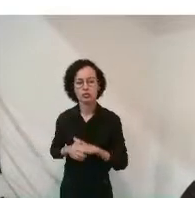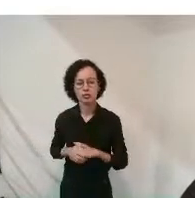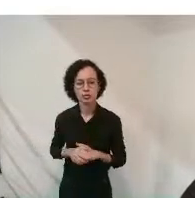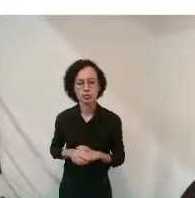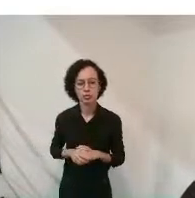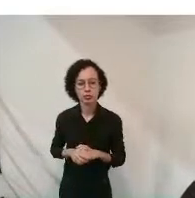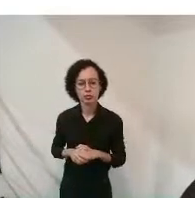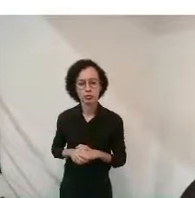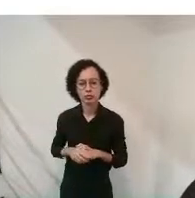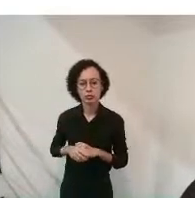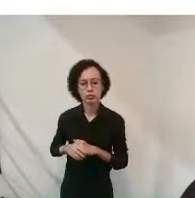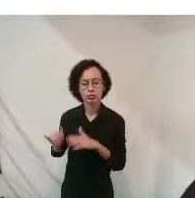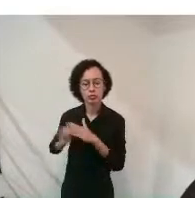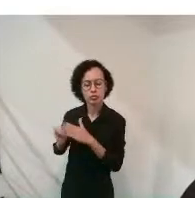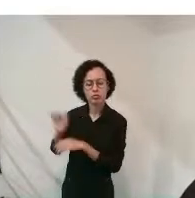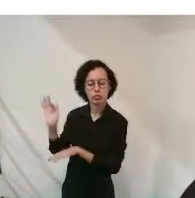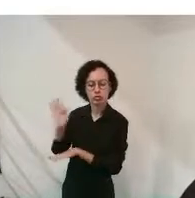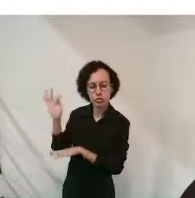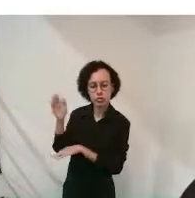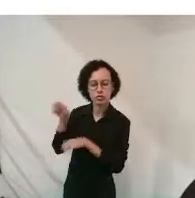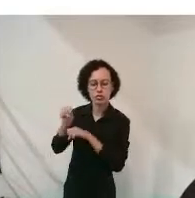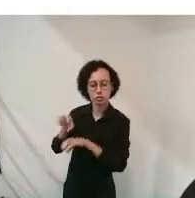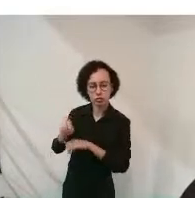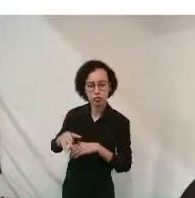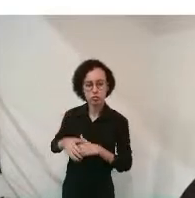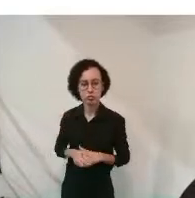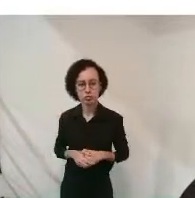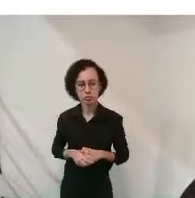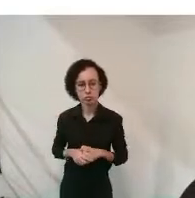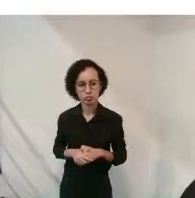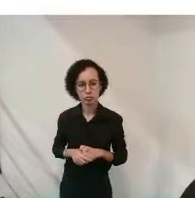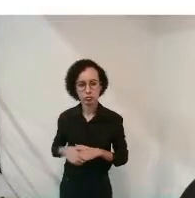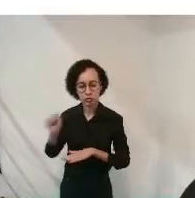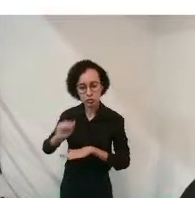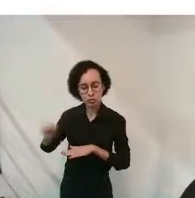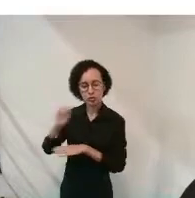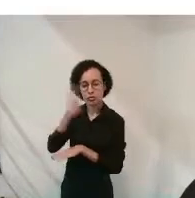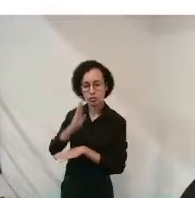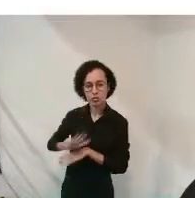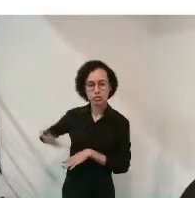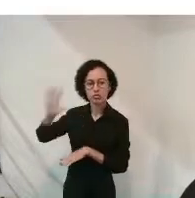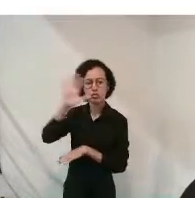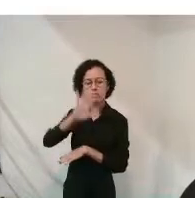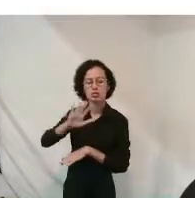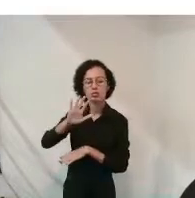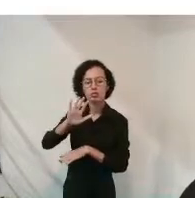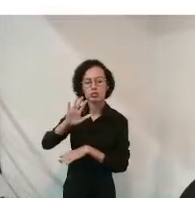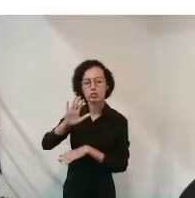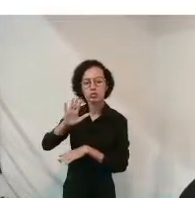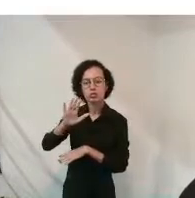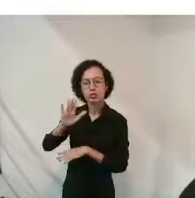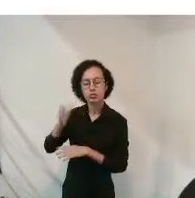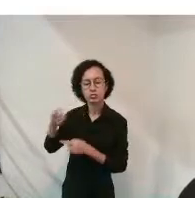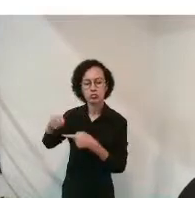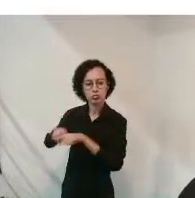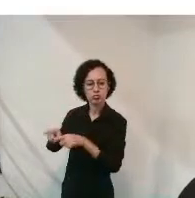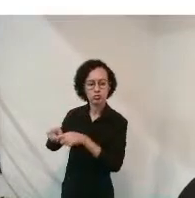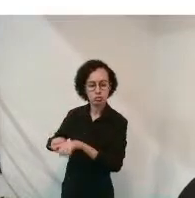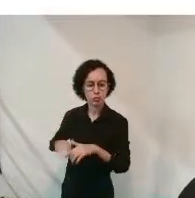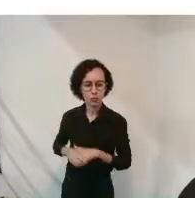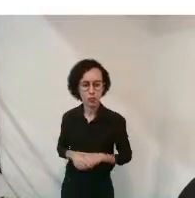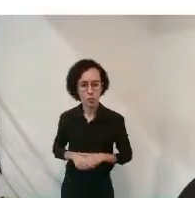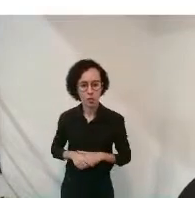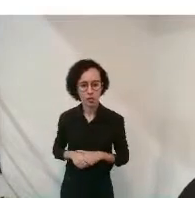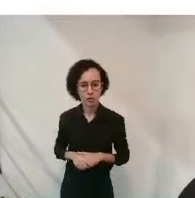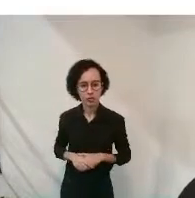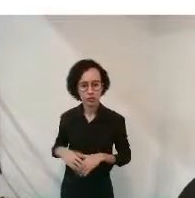Instituto Federal de Educação, a Associação Brasileira de Cooperativas, essa associação